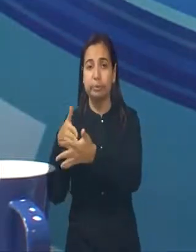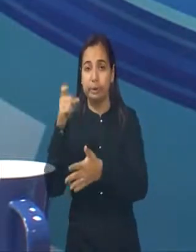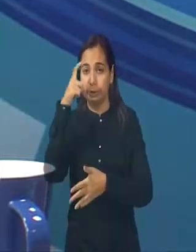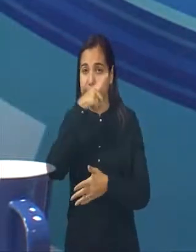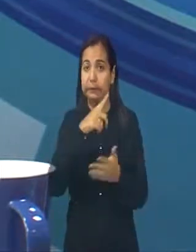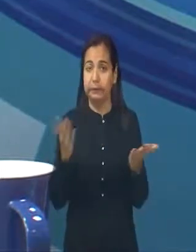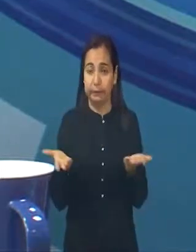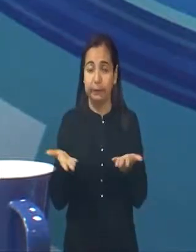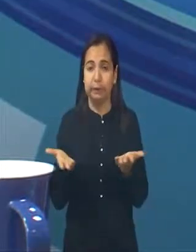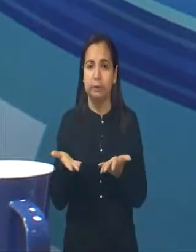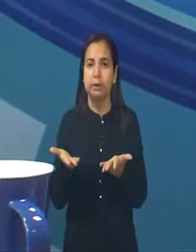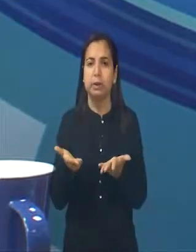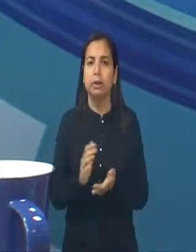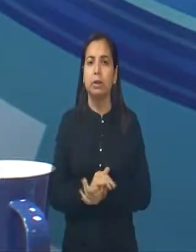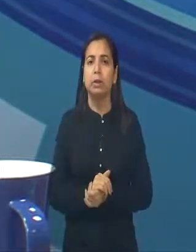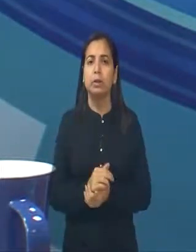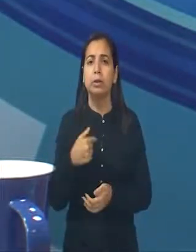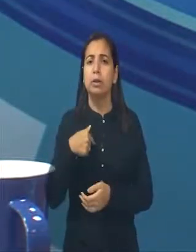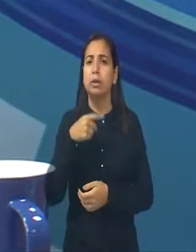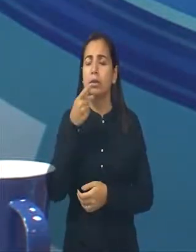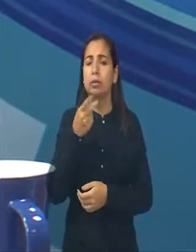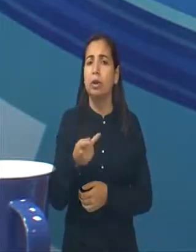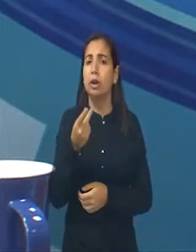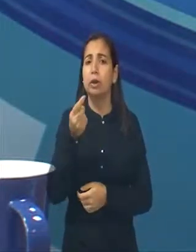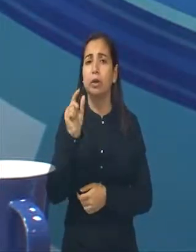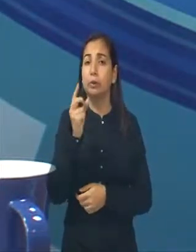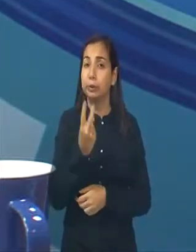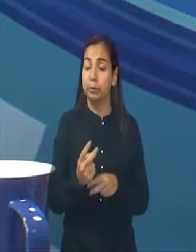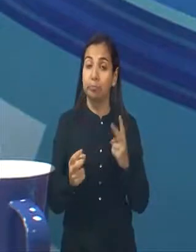eu ressaltaria 2 perigos.